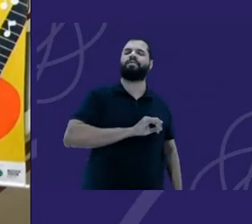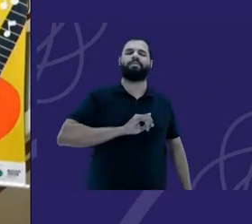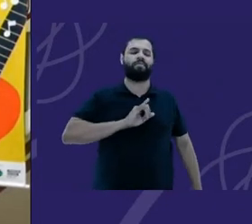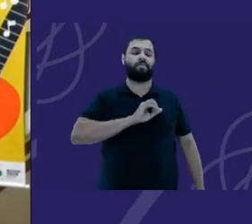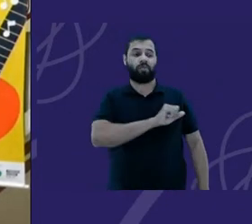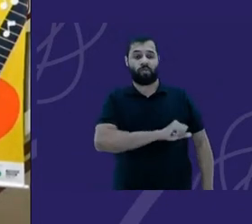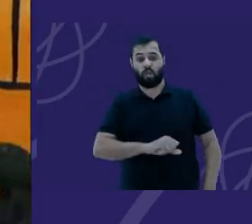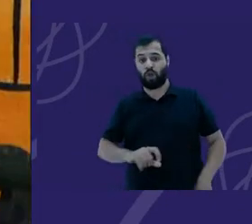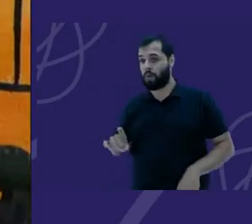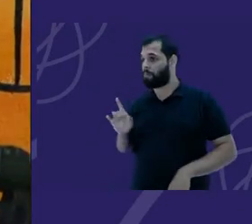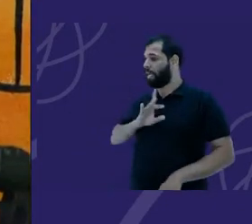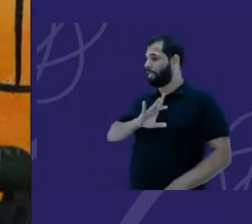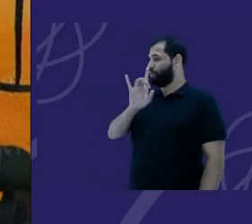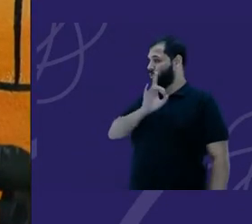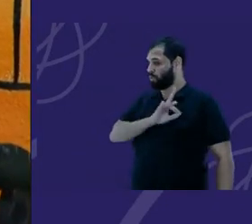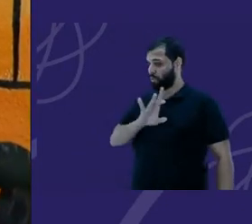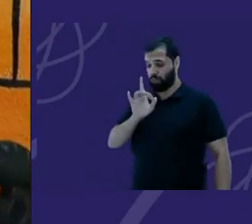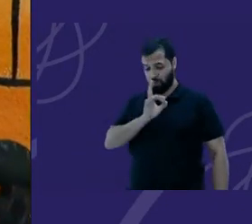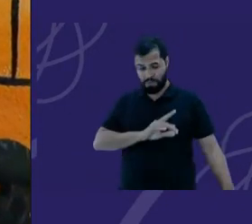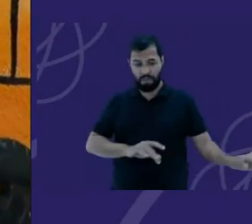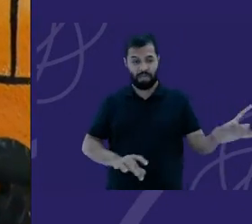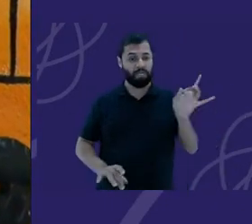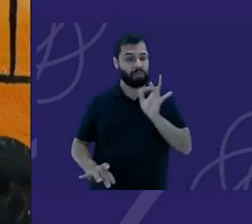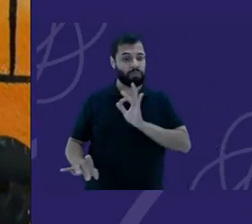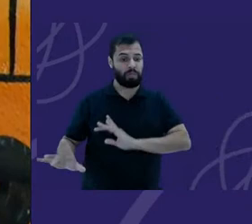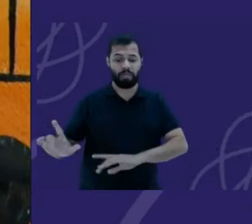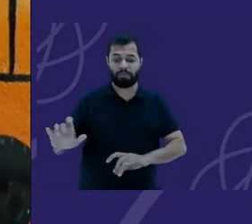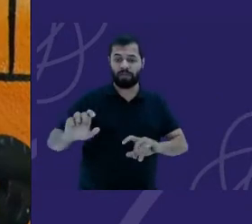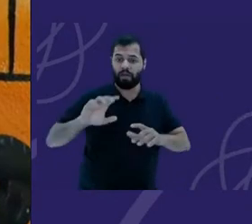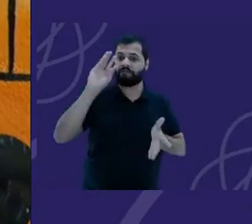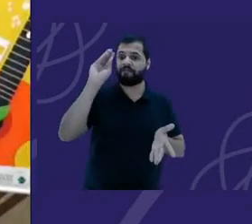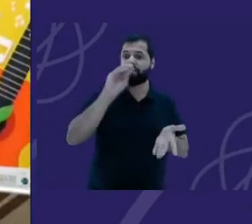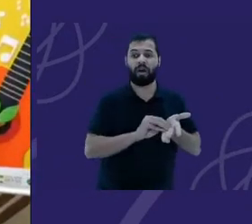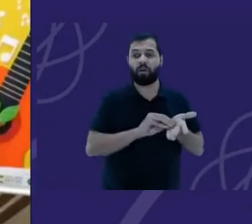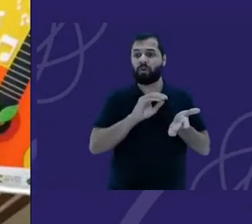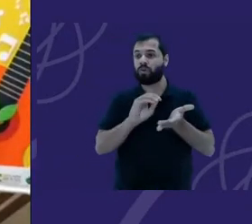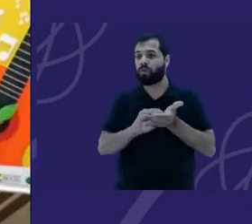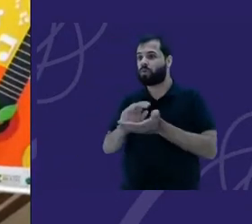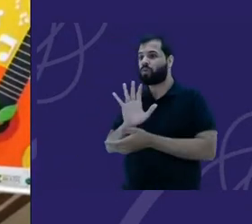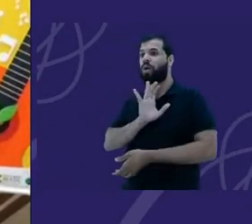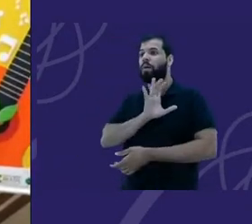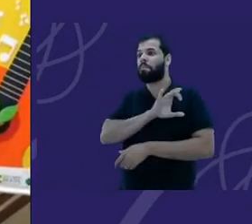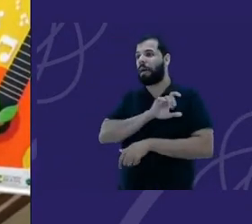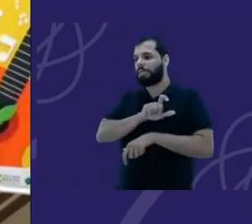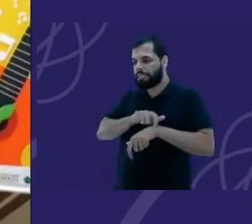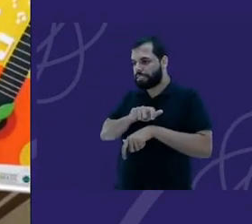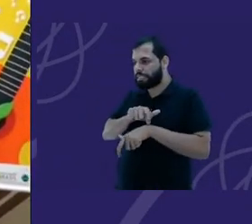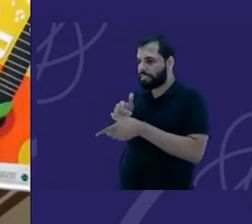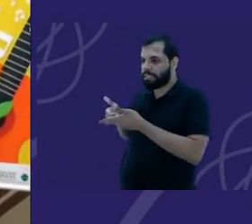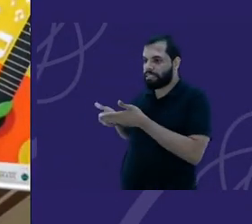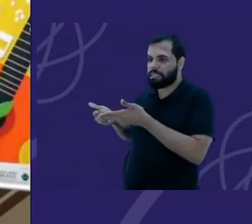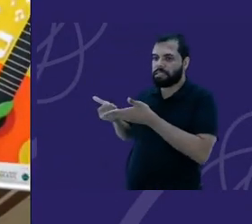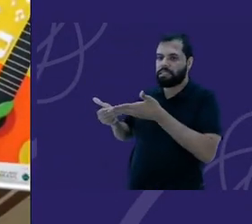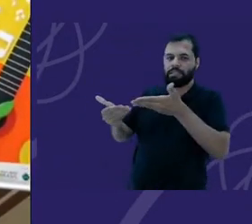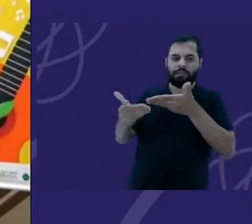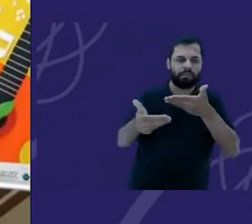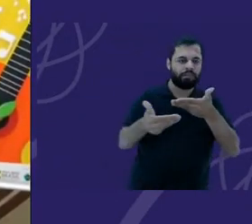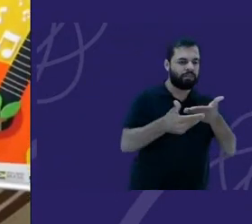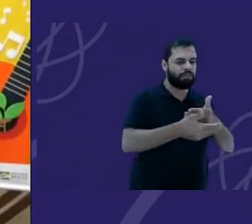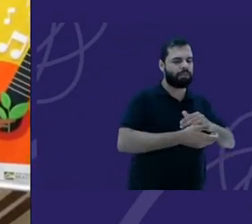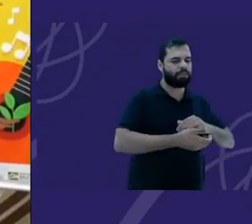amar. Com medo de não ter tempo de amar.